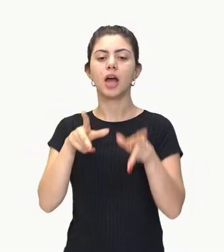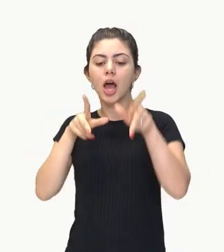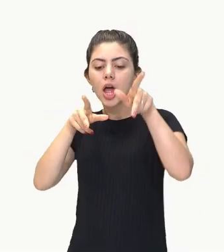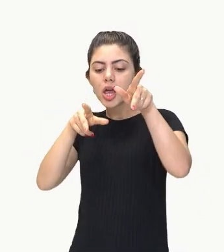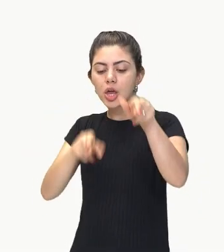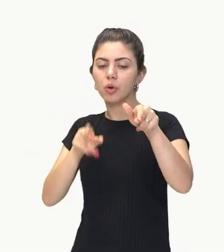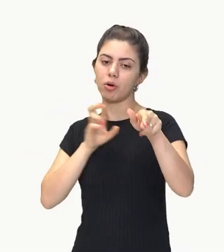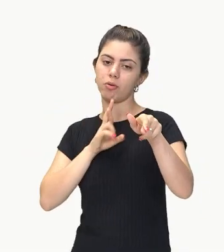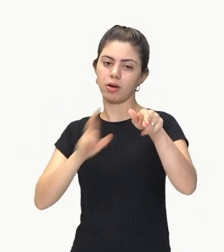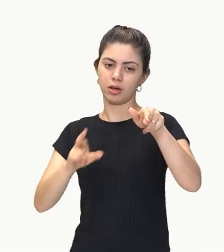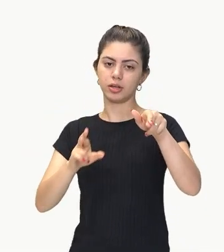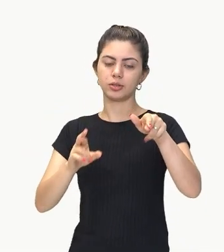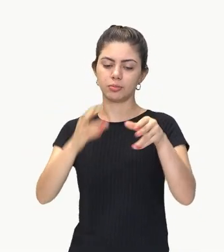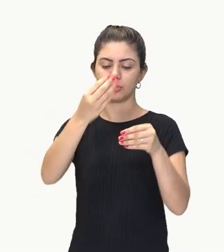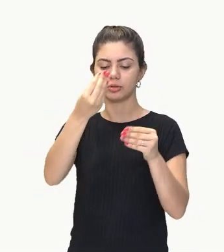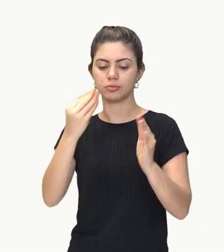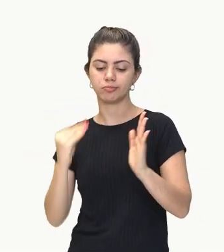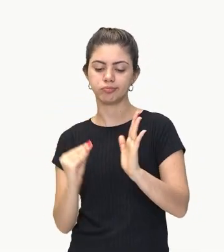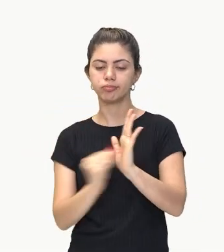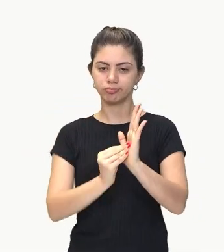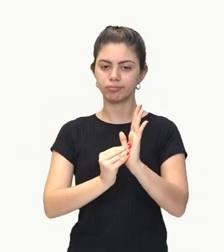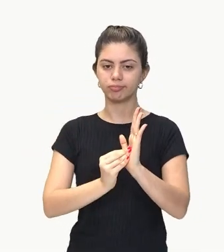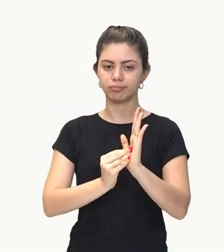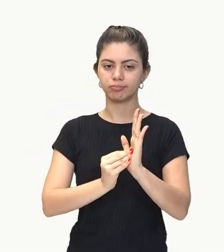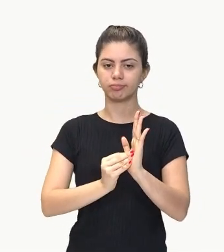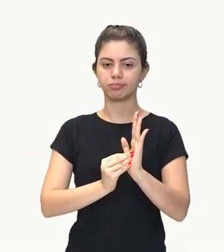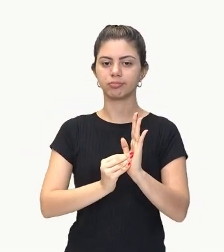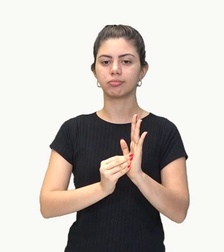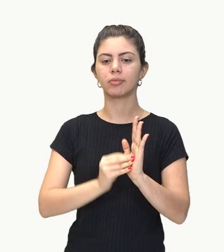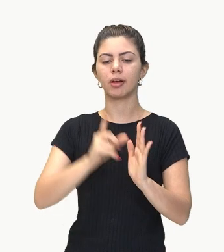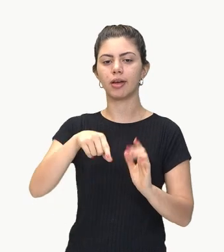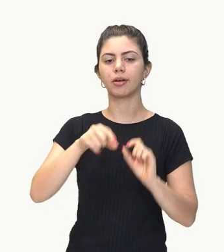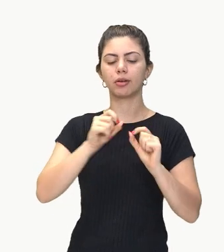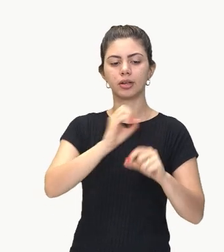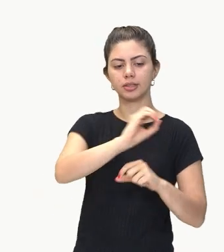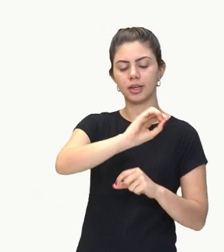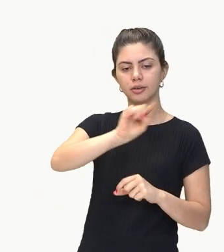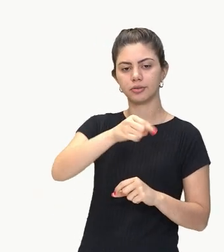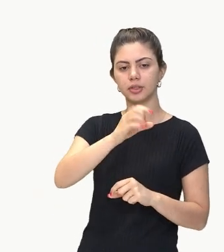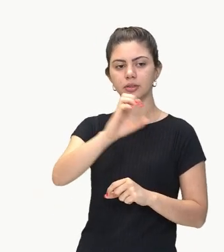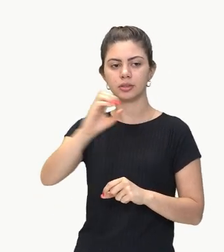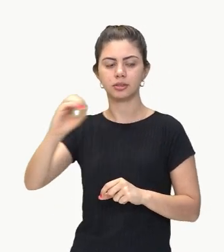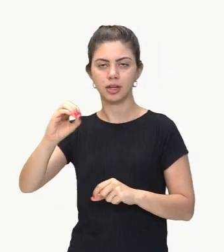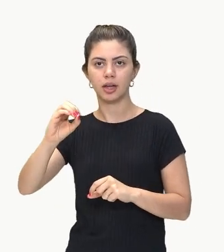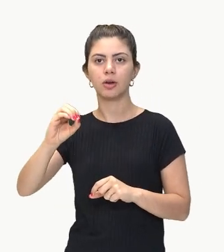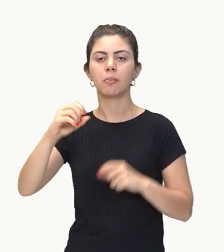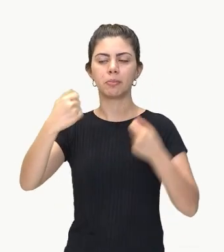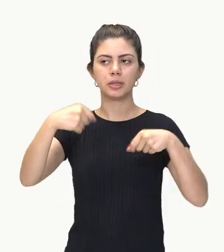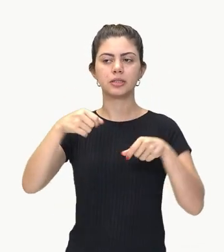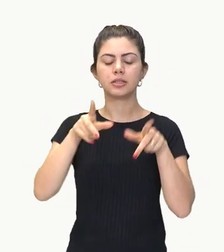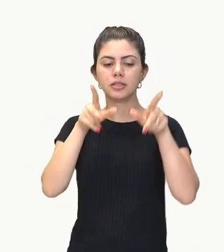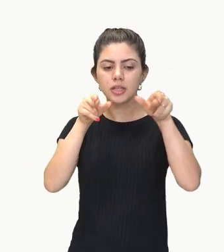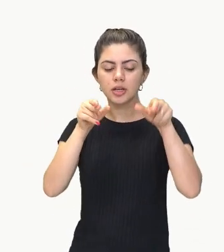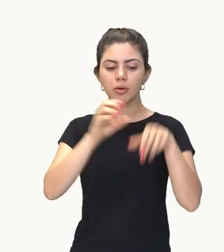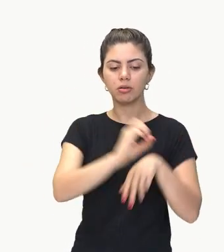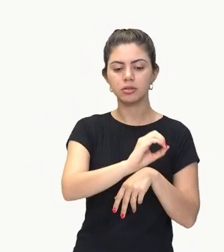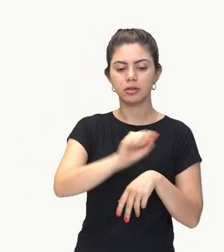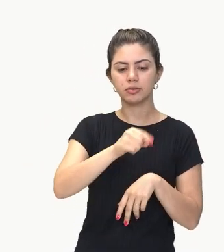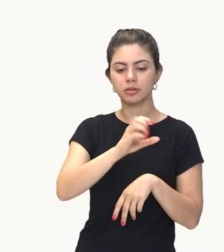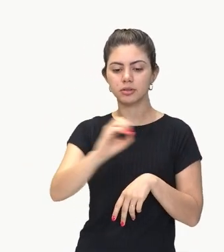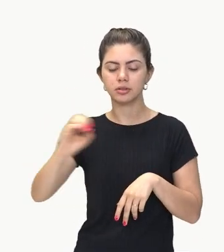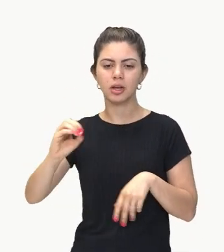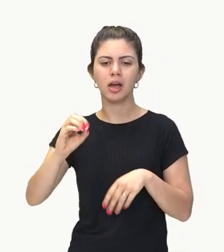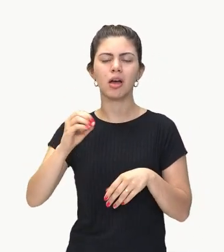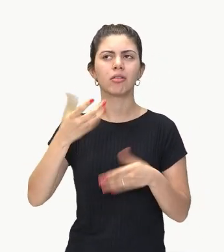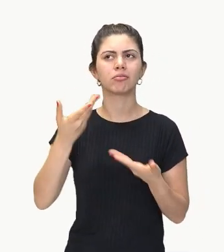à soma do número de casas decimais dos fatores. Como